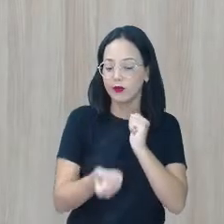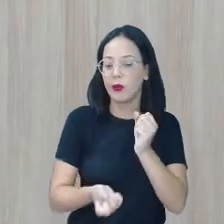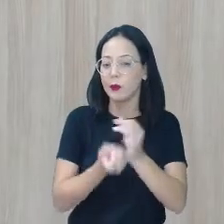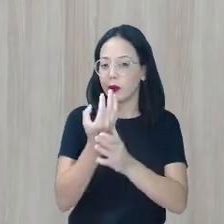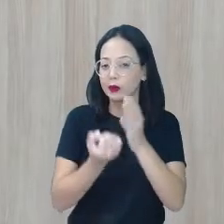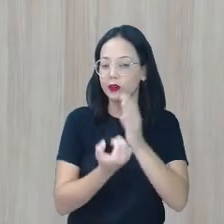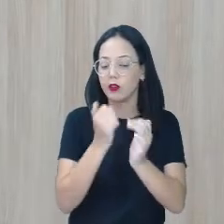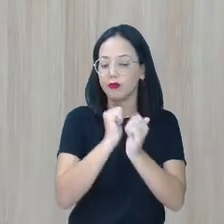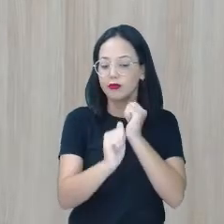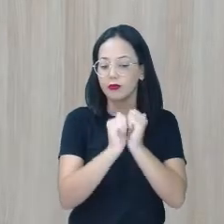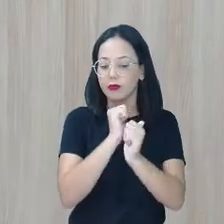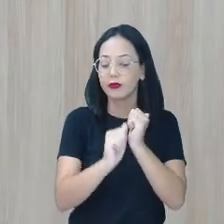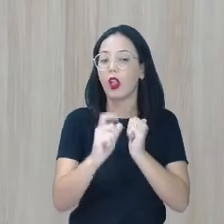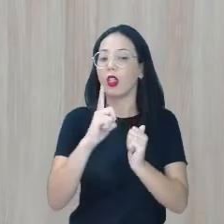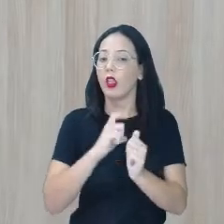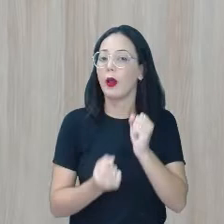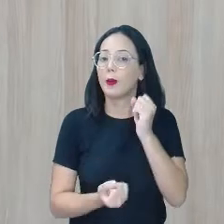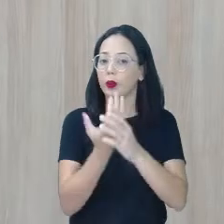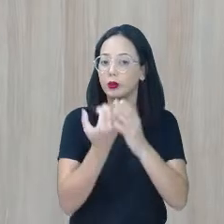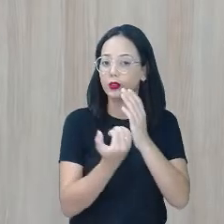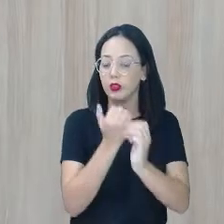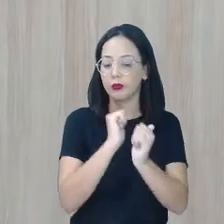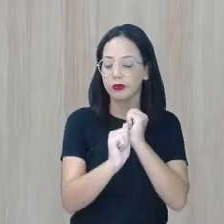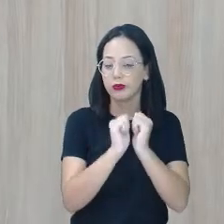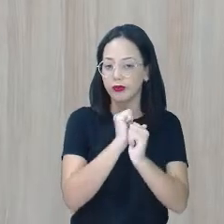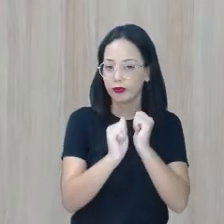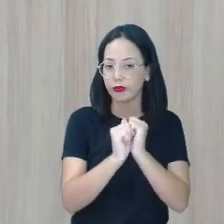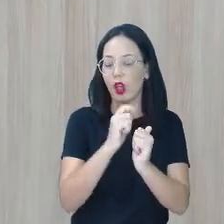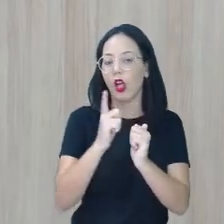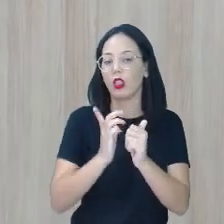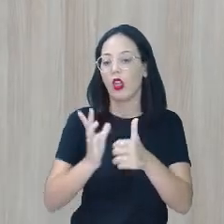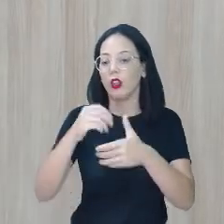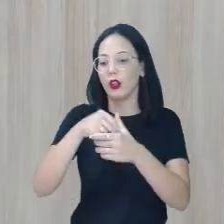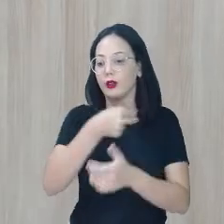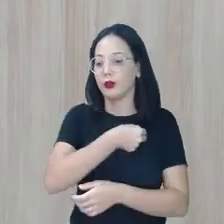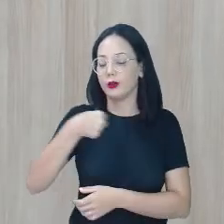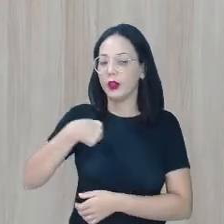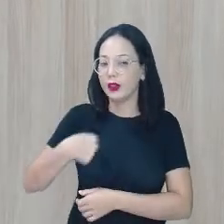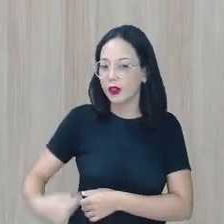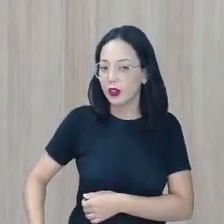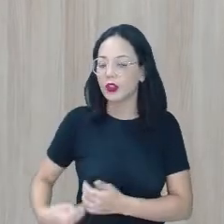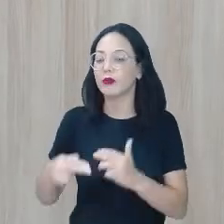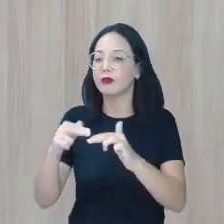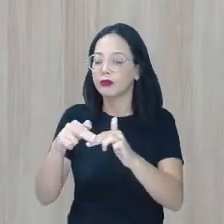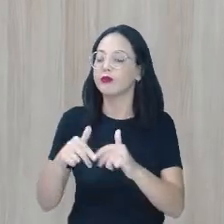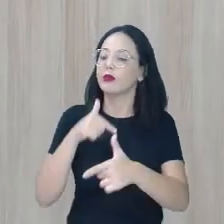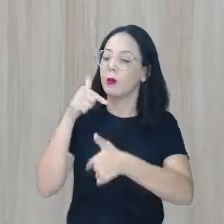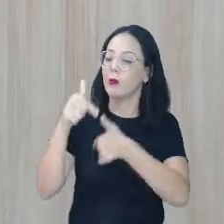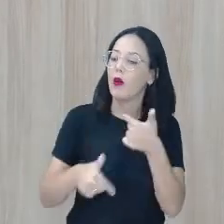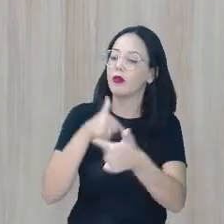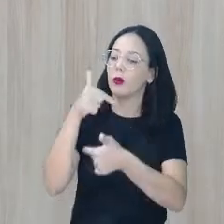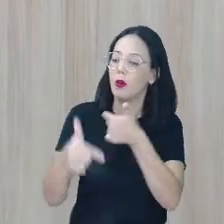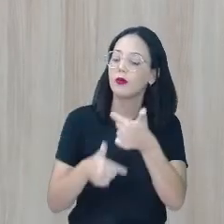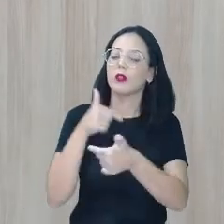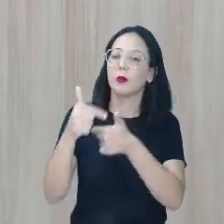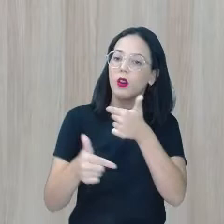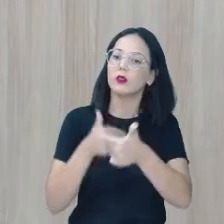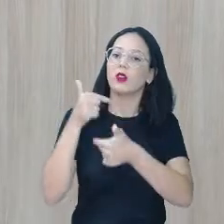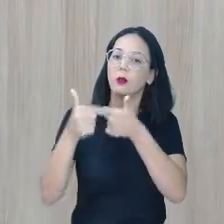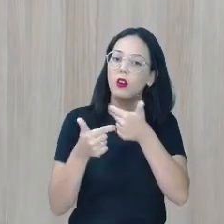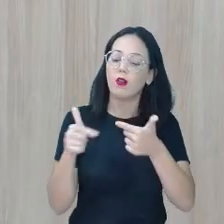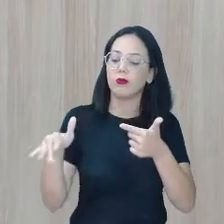né, uma produção muito grande, né, do arroz, né, na China. Então, eles trabalhavam